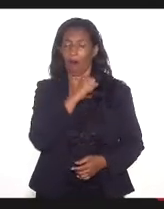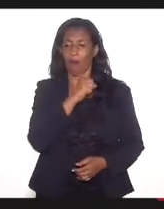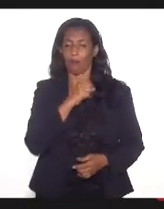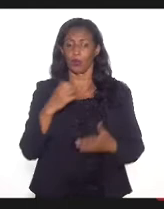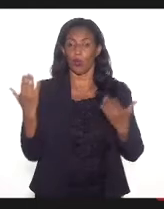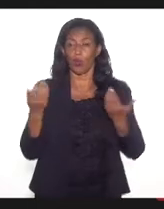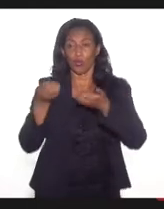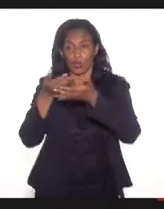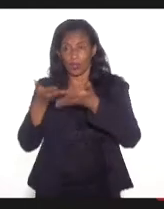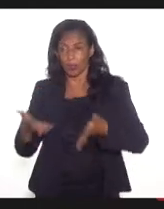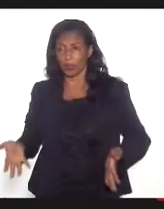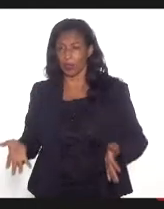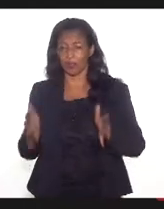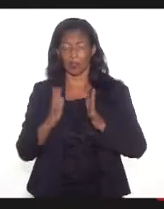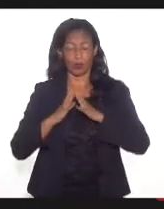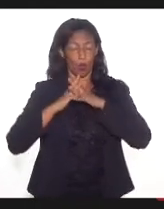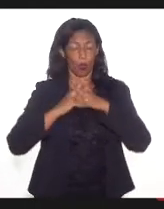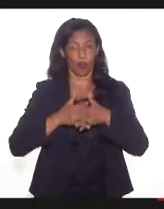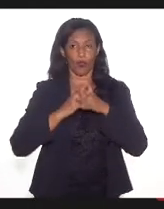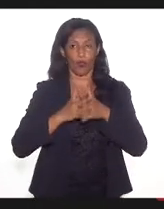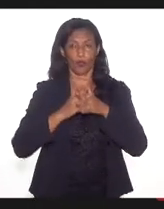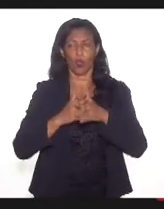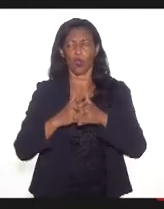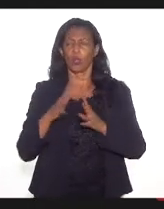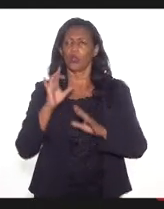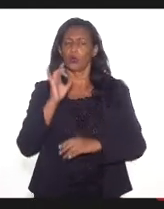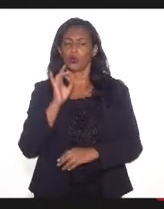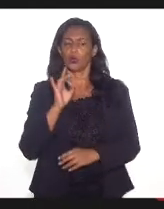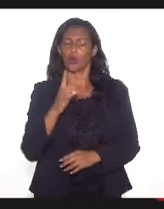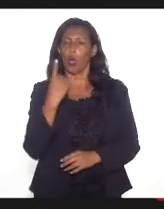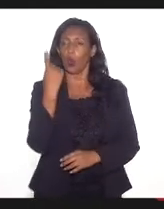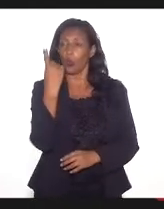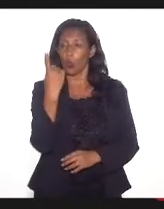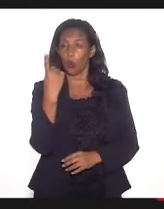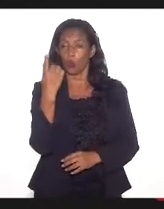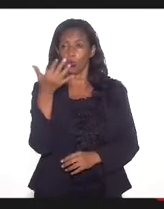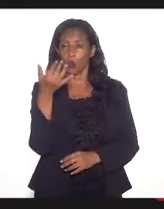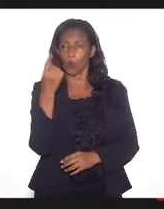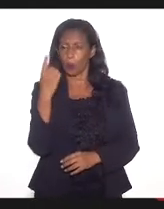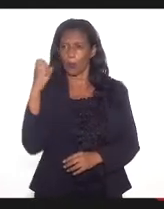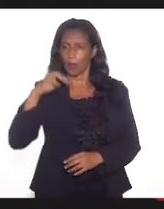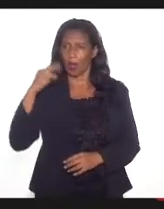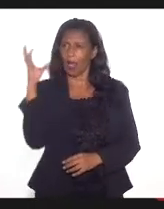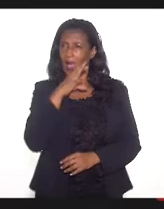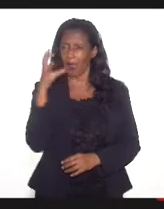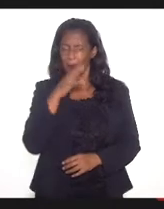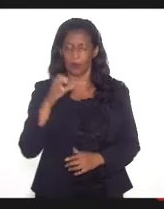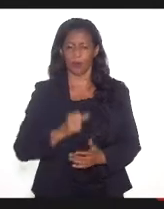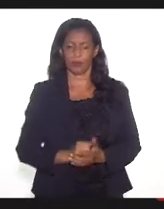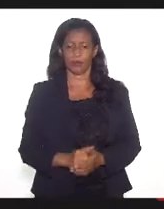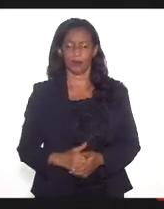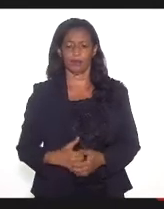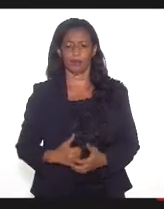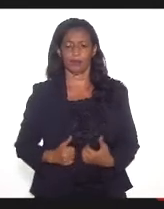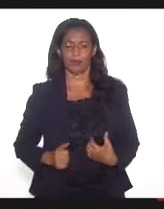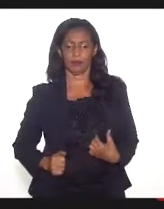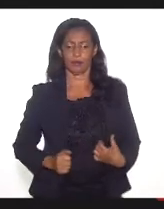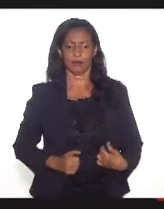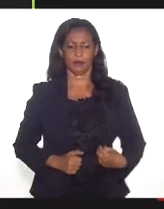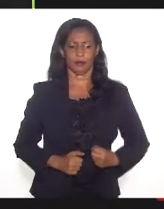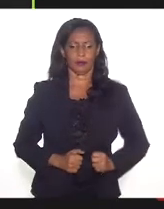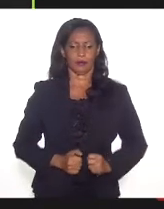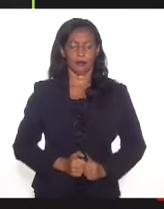momento de inauguração aqui, então está uma confusão. Eu peço, Renatinha, só 10 segundos para eu poder voltar aqui. Pode ser?